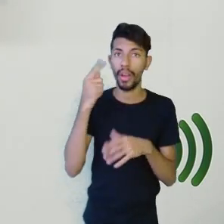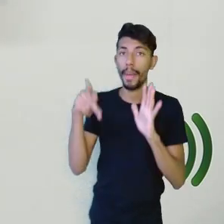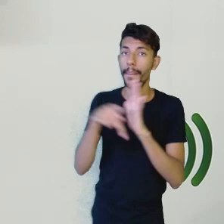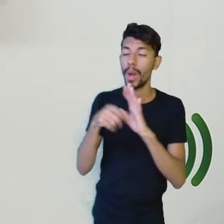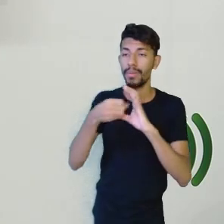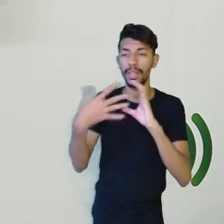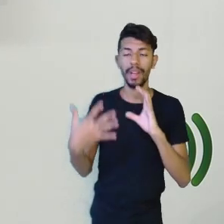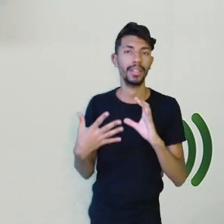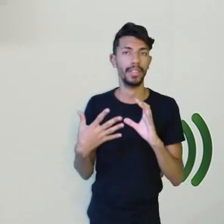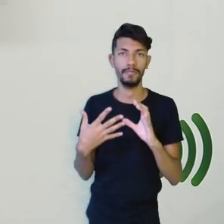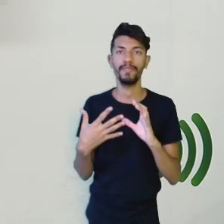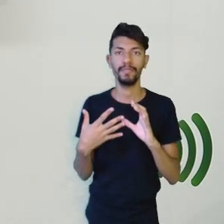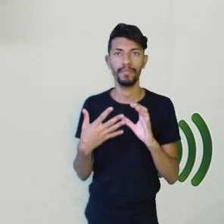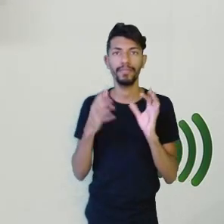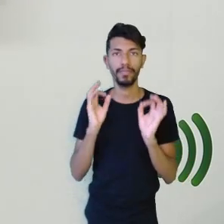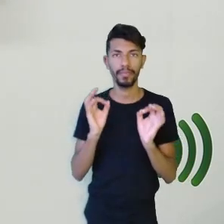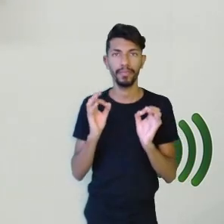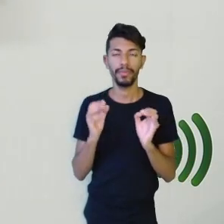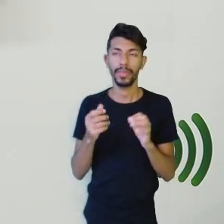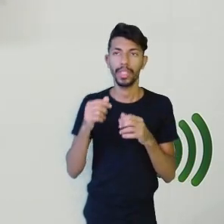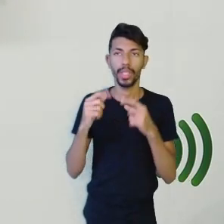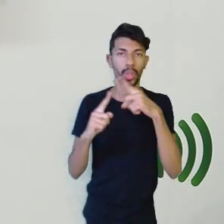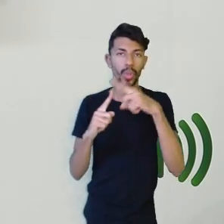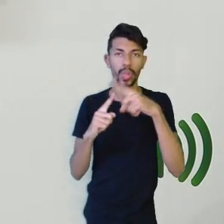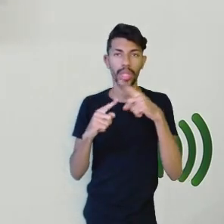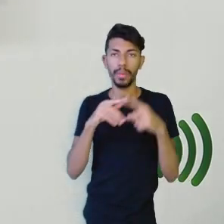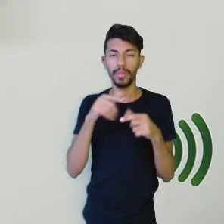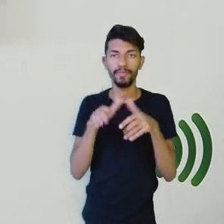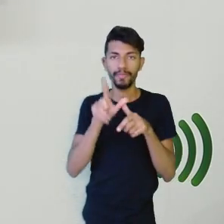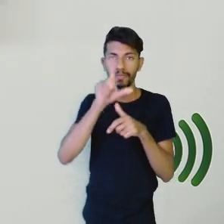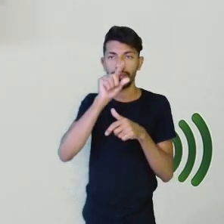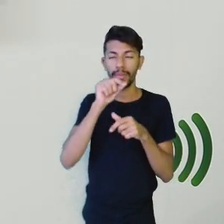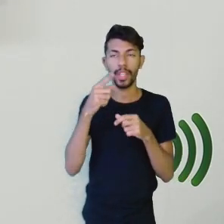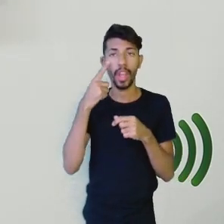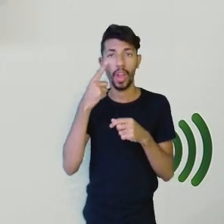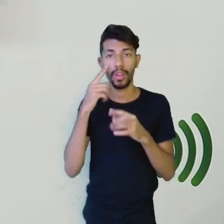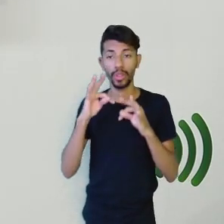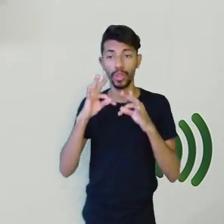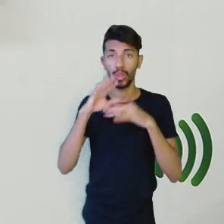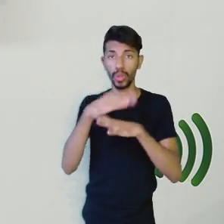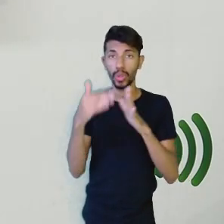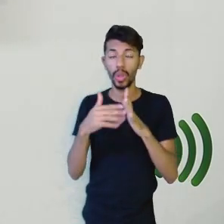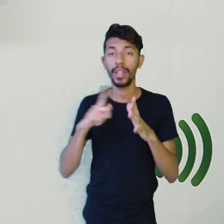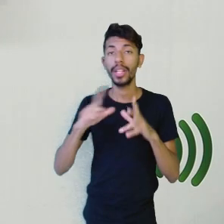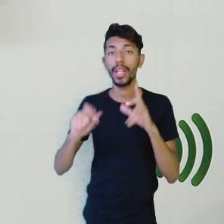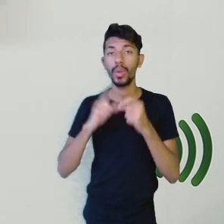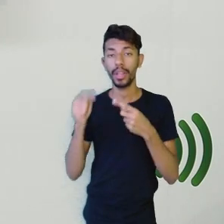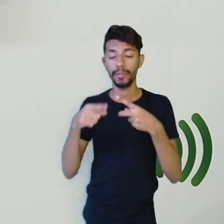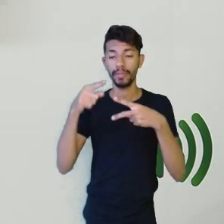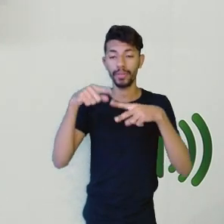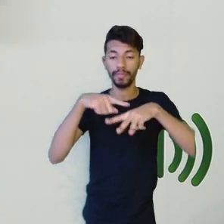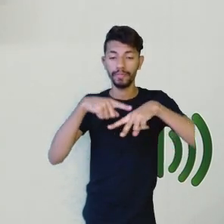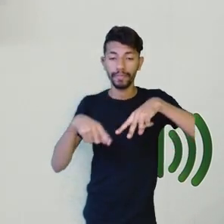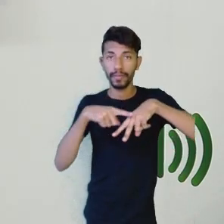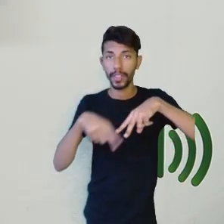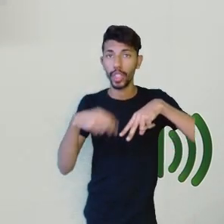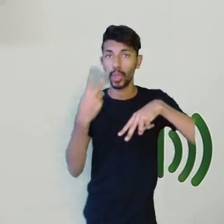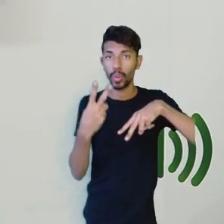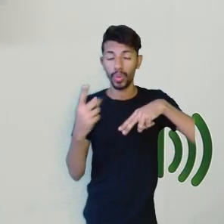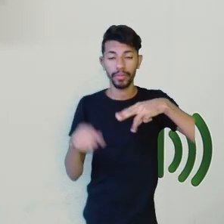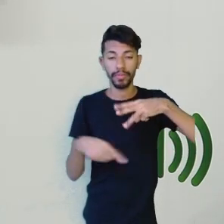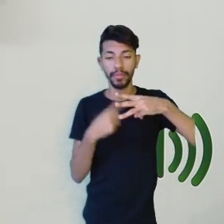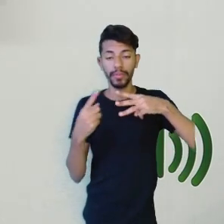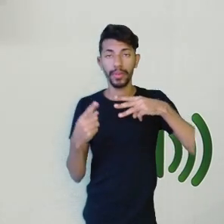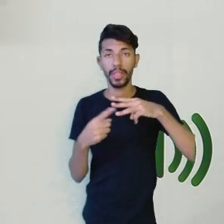tem 2 pernas, isso a gente já sabe, não é novidade, 2 pés e um bico. Muitas possuem na garganta um